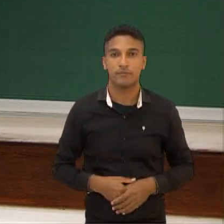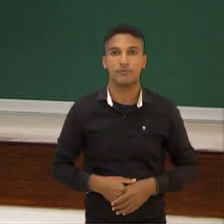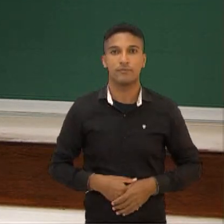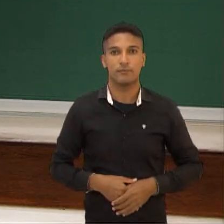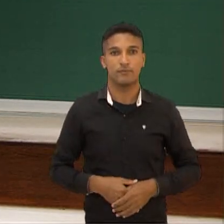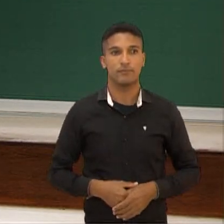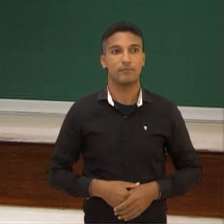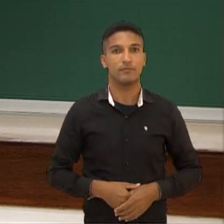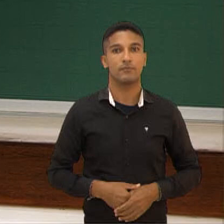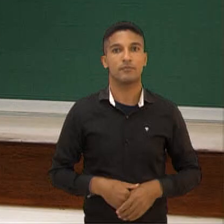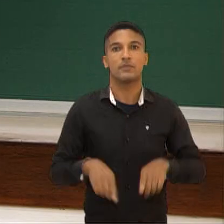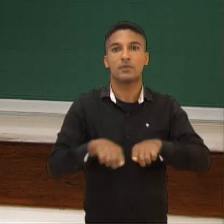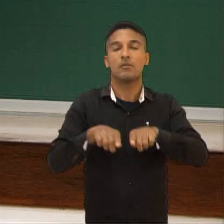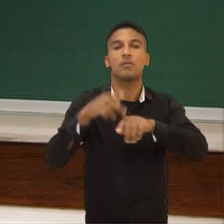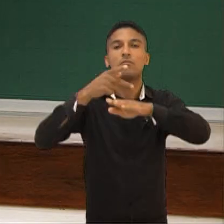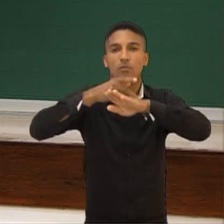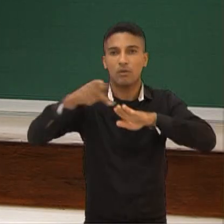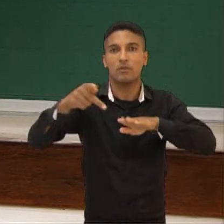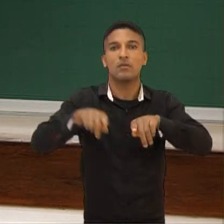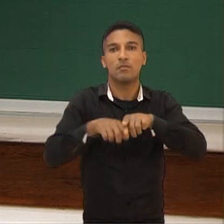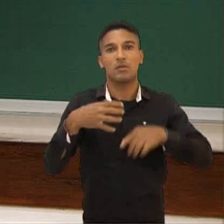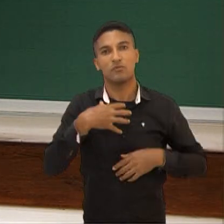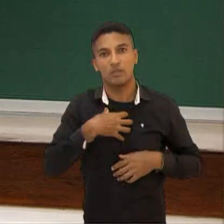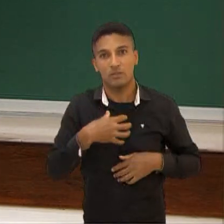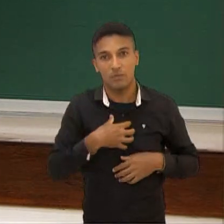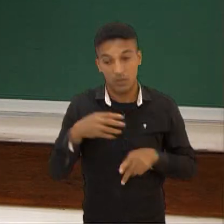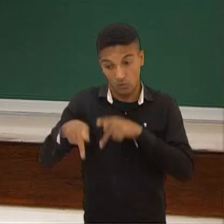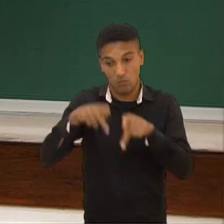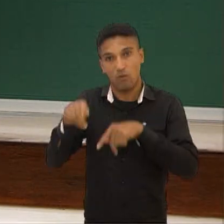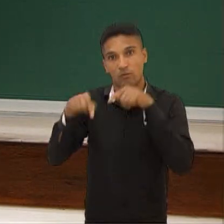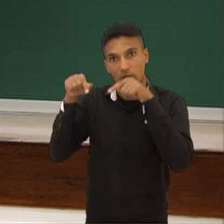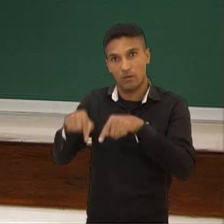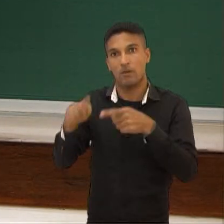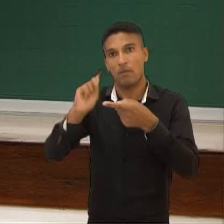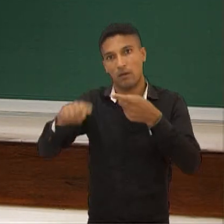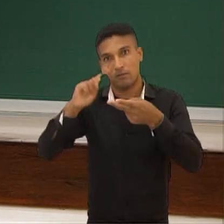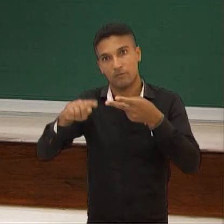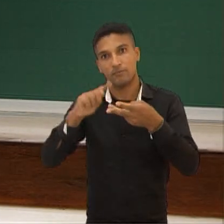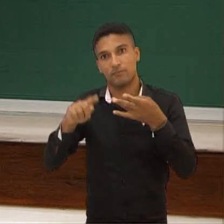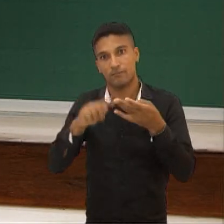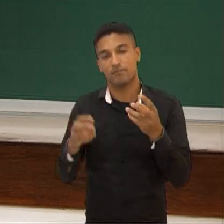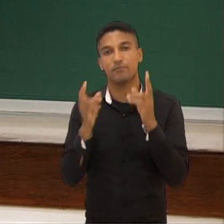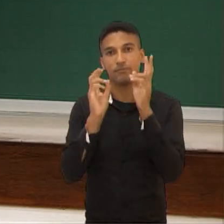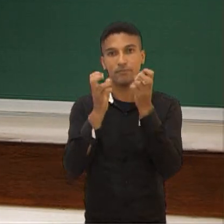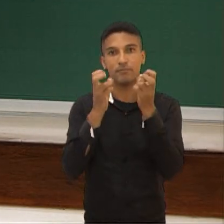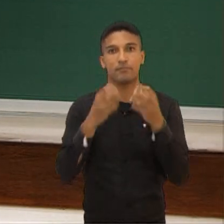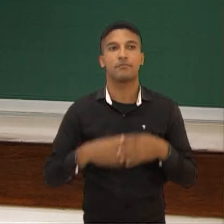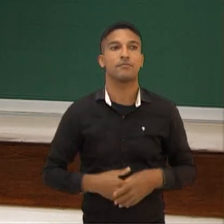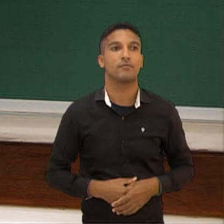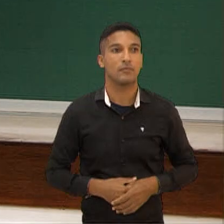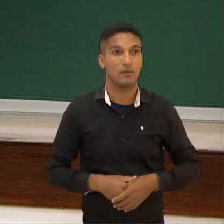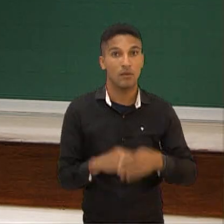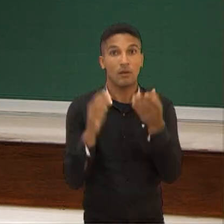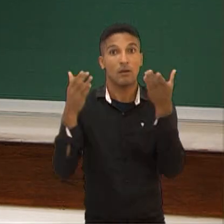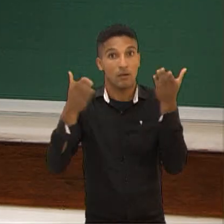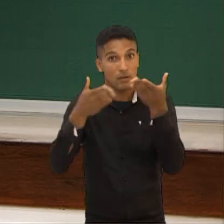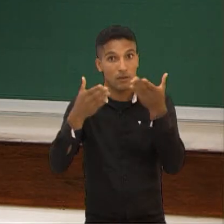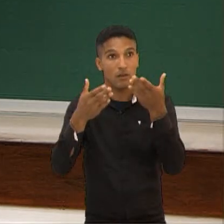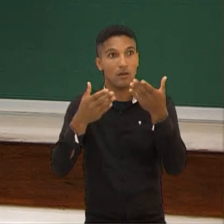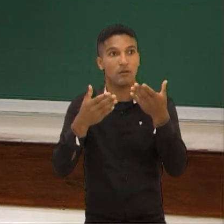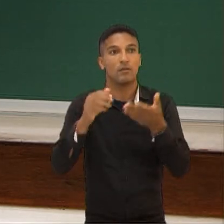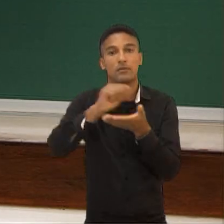justiça, né, a pureza, os sentimentos, né, dos povos, de toda a nação. Bien? Então, nossa atividade